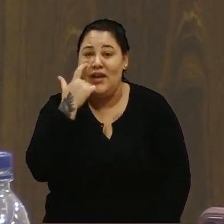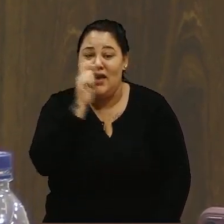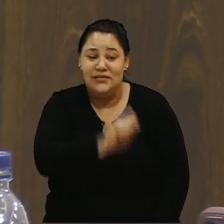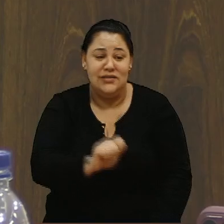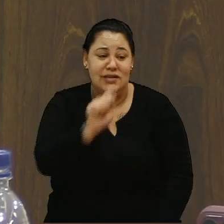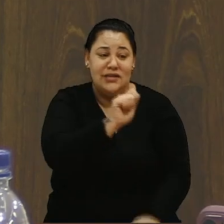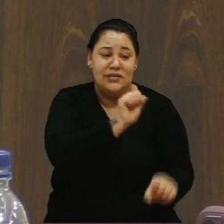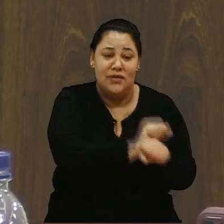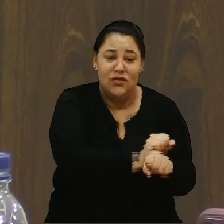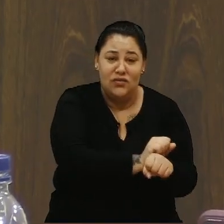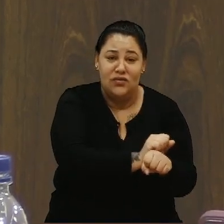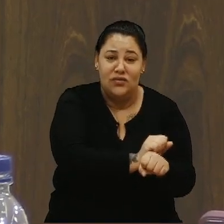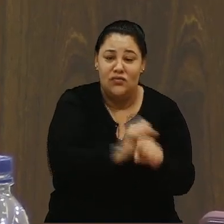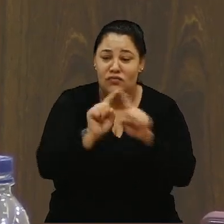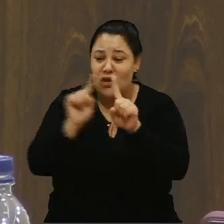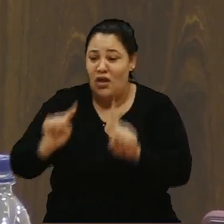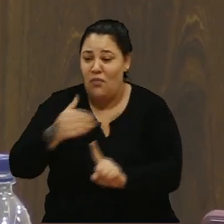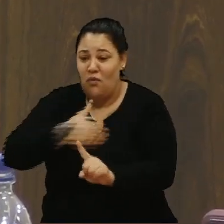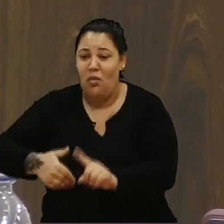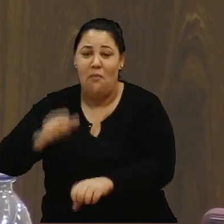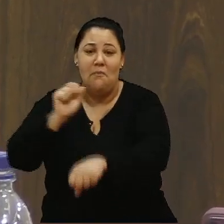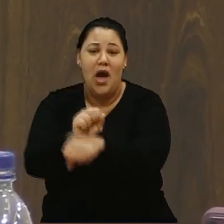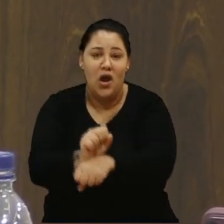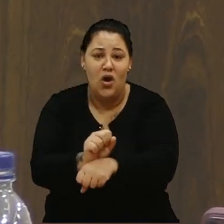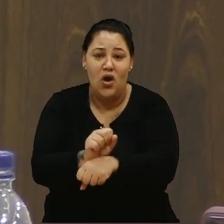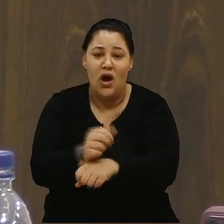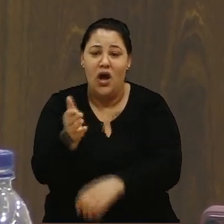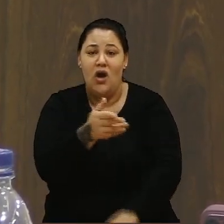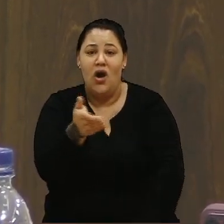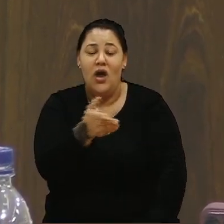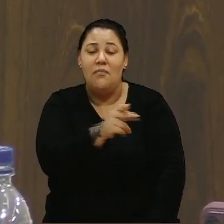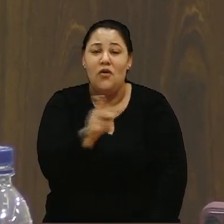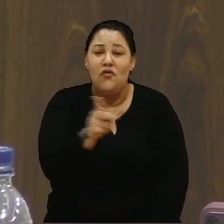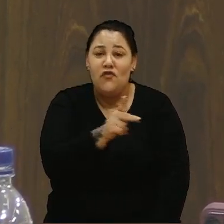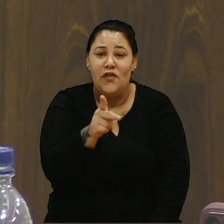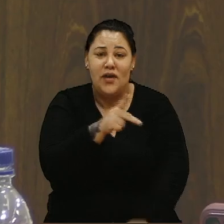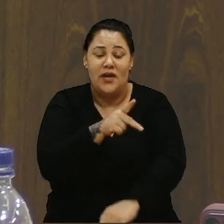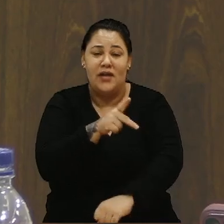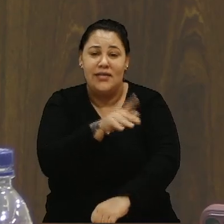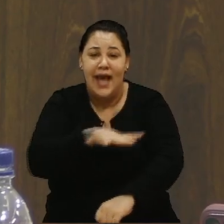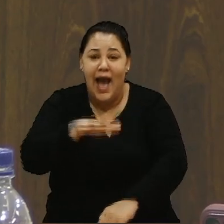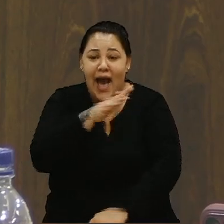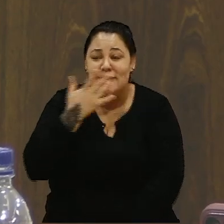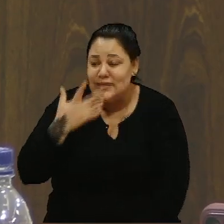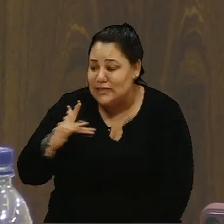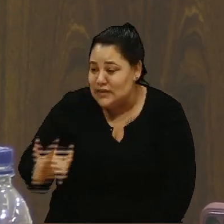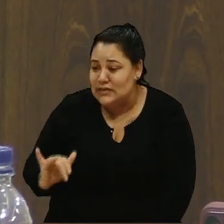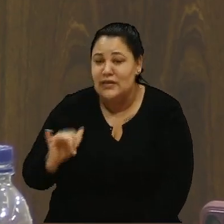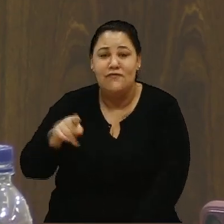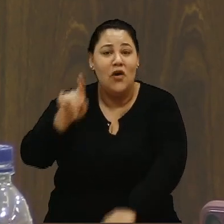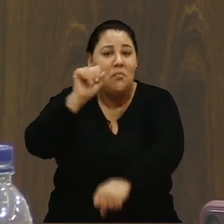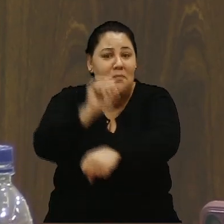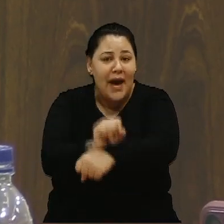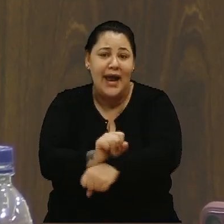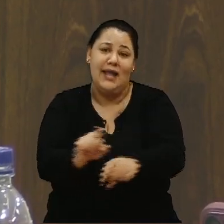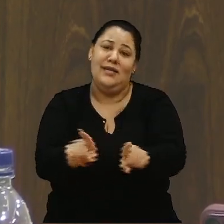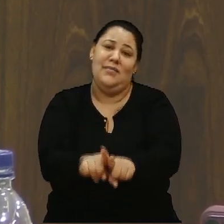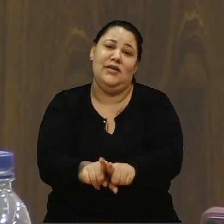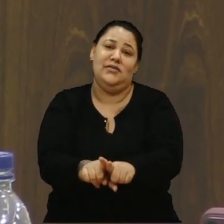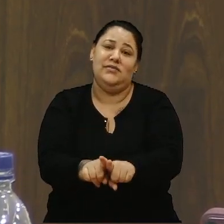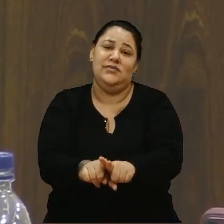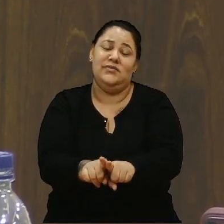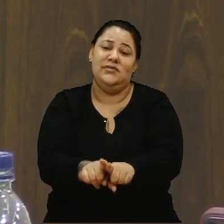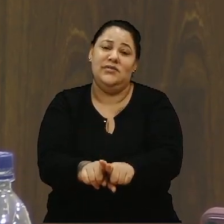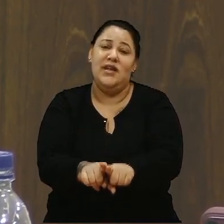que os servidores municipais pararam, que agora as profs de educação infantil irão parar. Então, a gente não pode se furtar desse debate